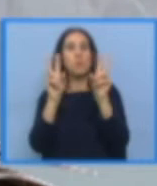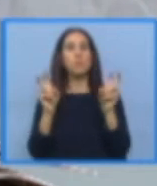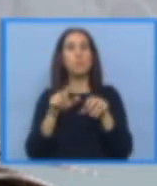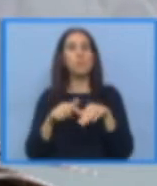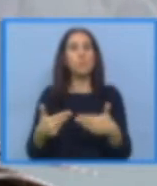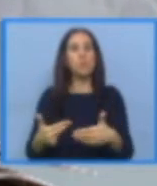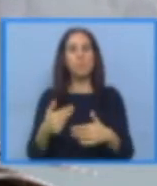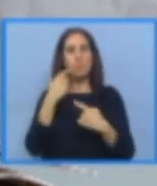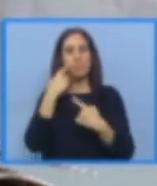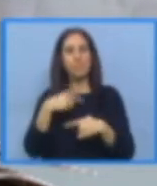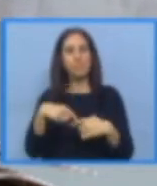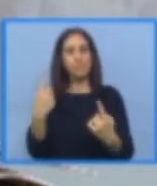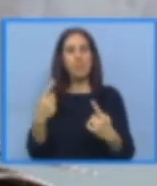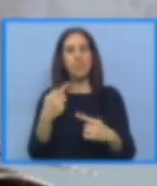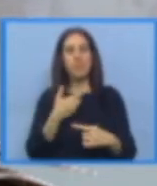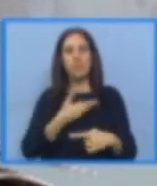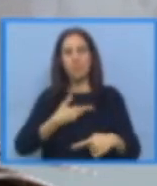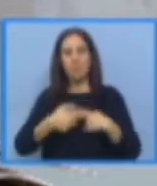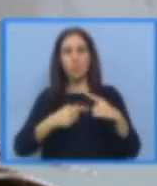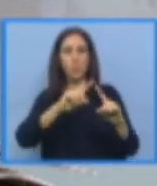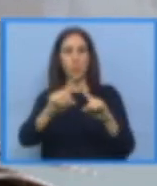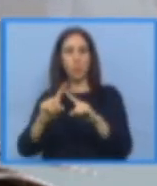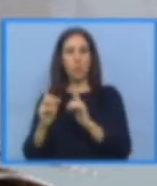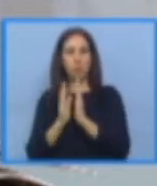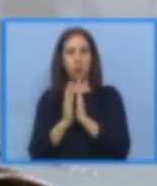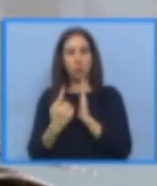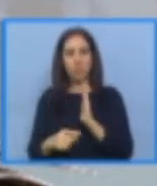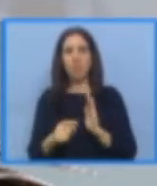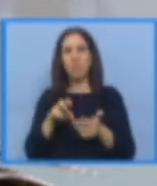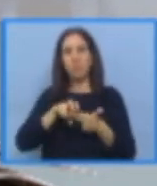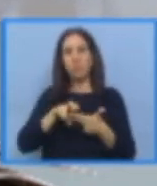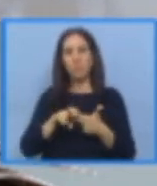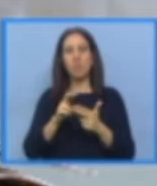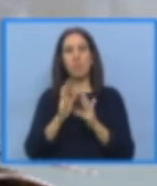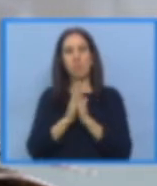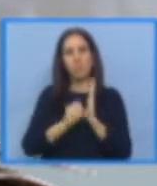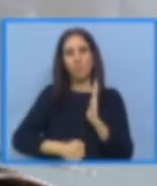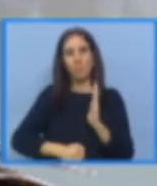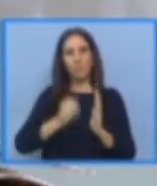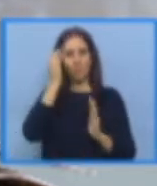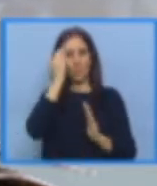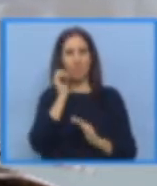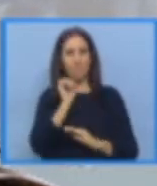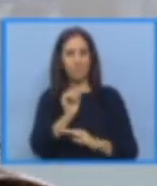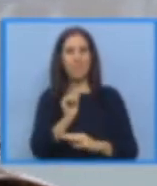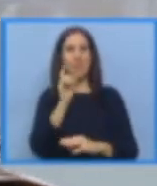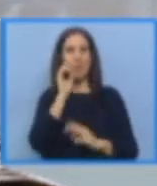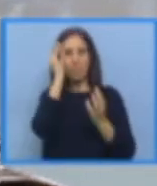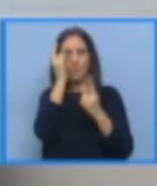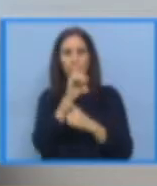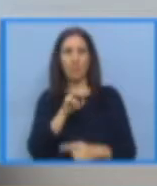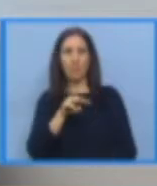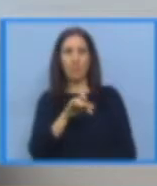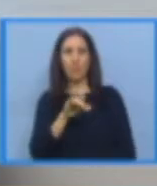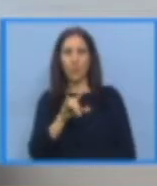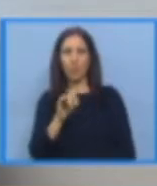a apresentação das diferentes tradições religiosas na disciplina de Educação Moral e Religiosa Católica, com a professora Maria João Cruz. Cumprimento. Muito boa tarde.